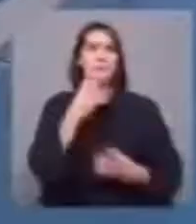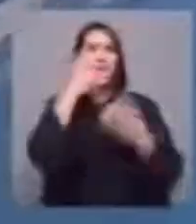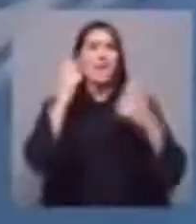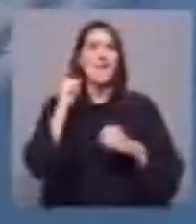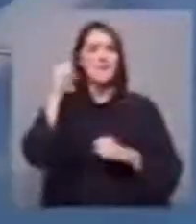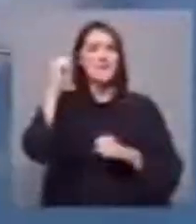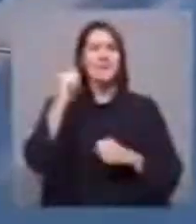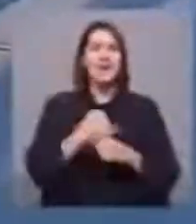E aí